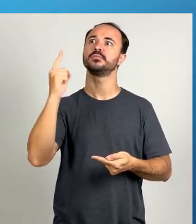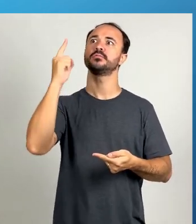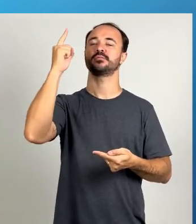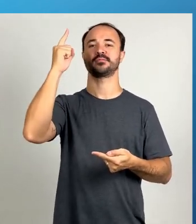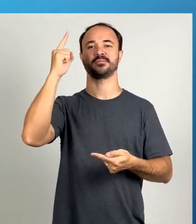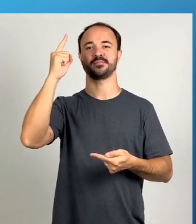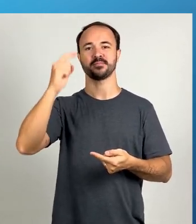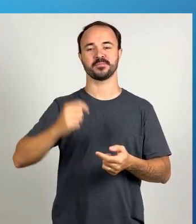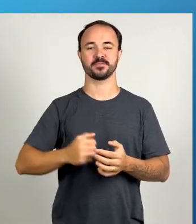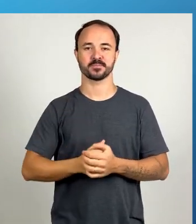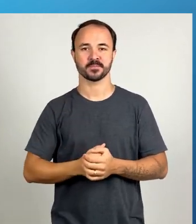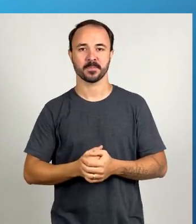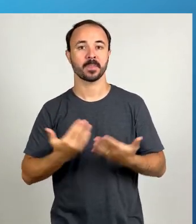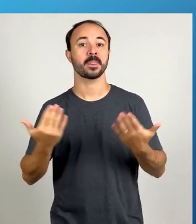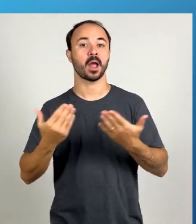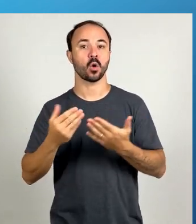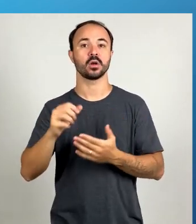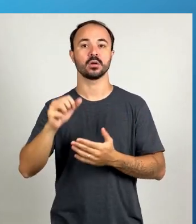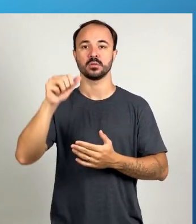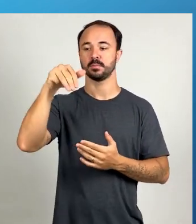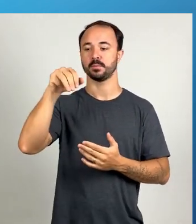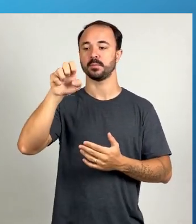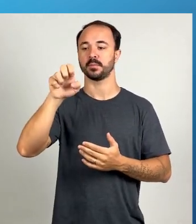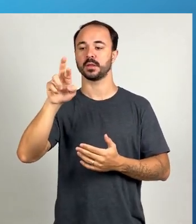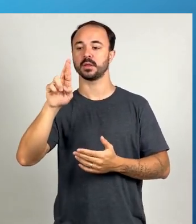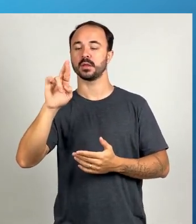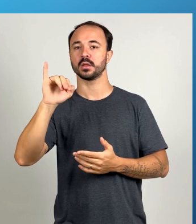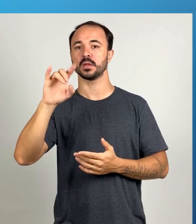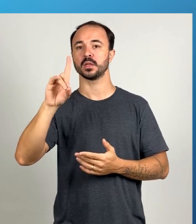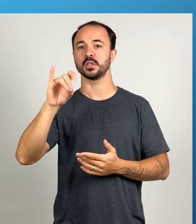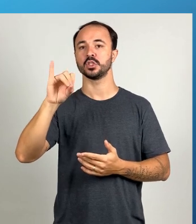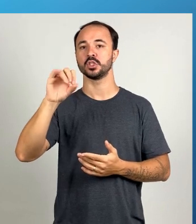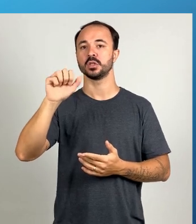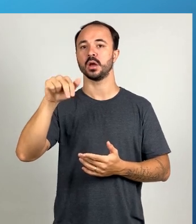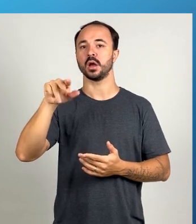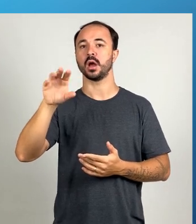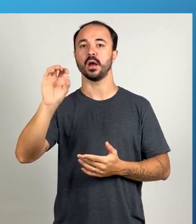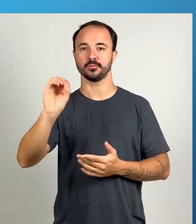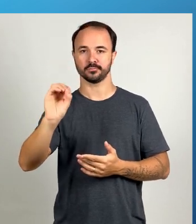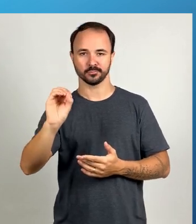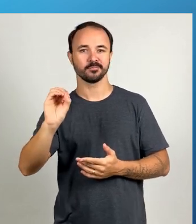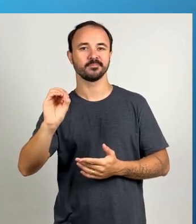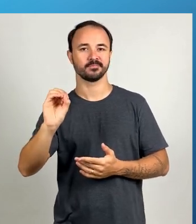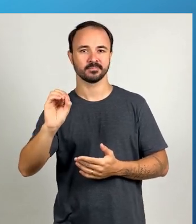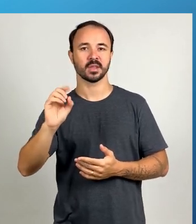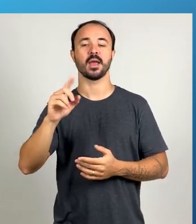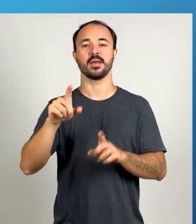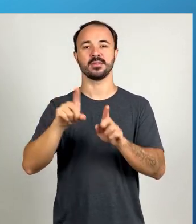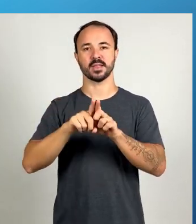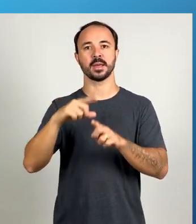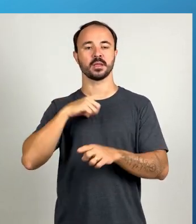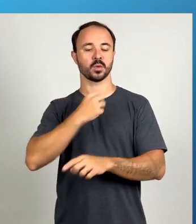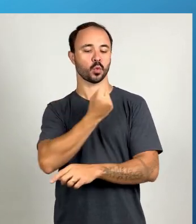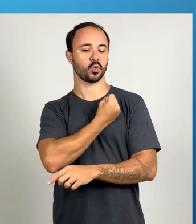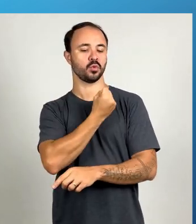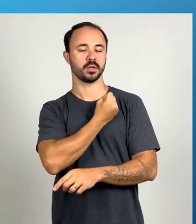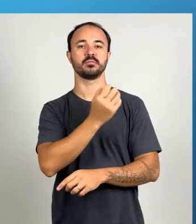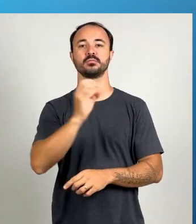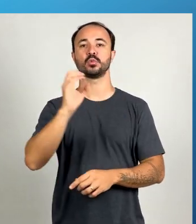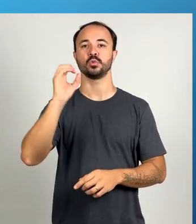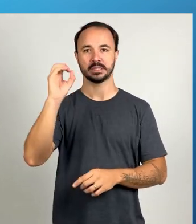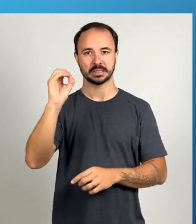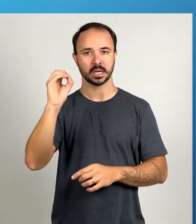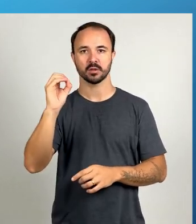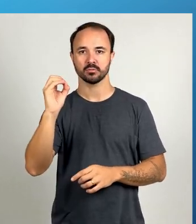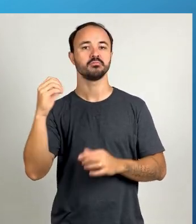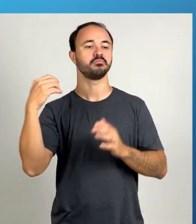os meridianos, ele também tem um meridiano 0, que é o famoso meridiano de Greenwich, que também tem 0